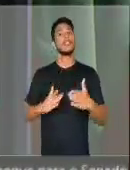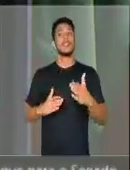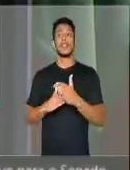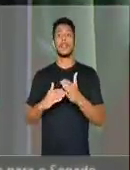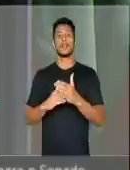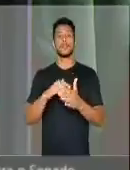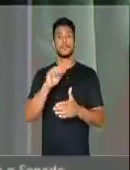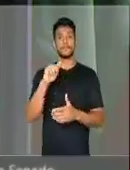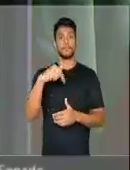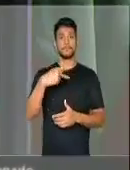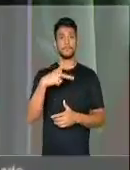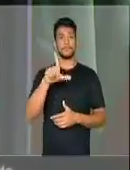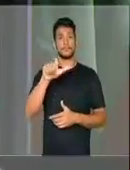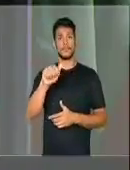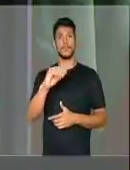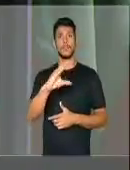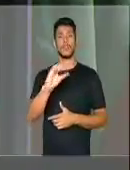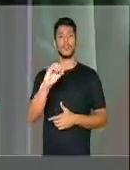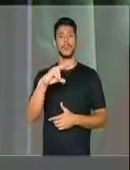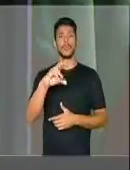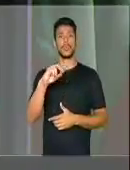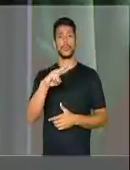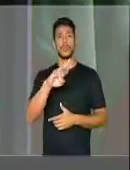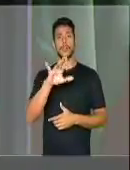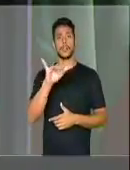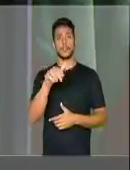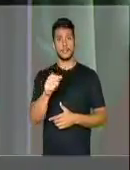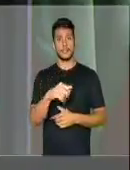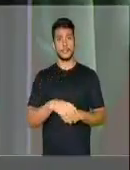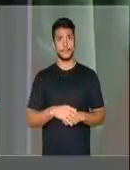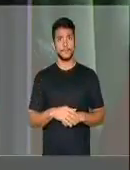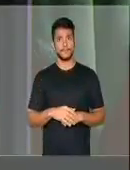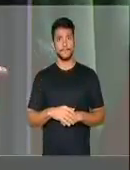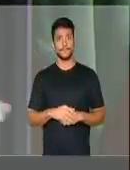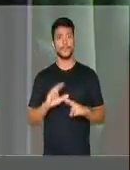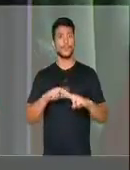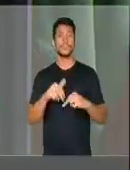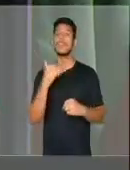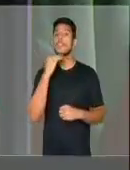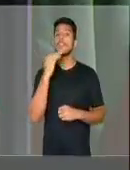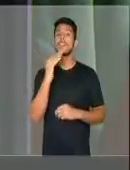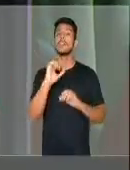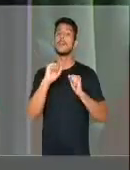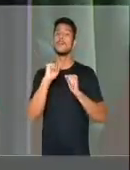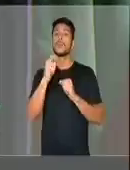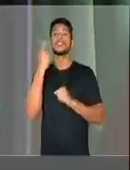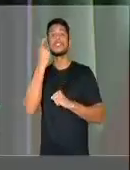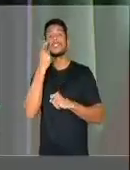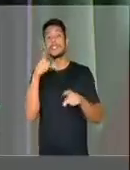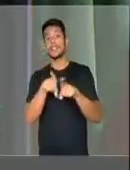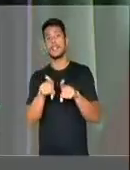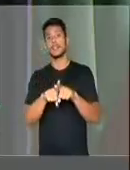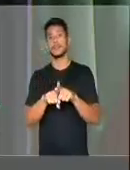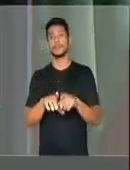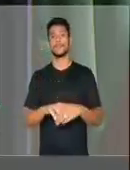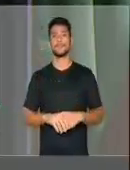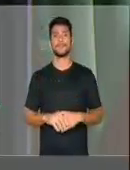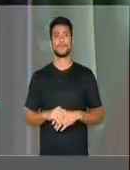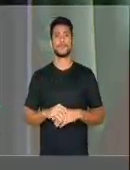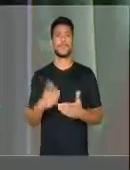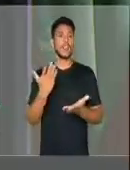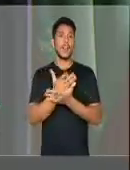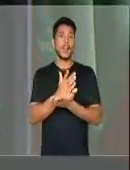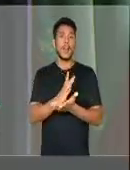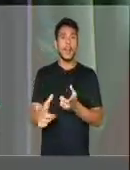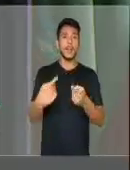ampla concorrência, mesmo em caso de dispensa de licitação, sem qualquer justificativa, restringindo o caráter